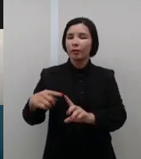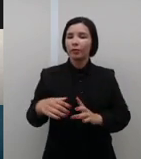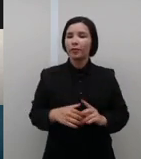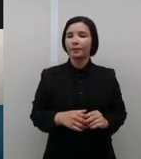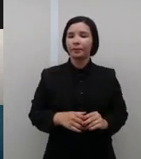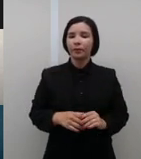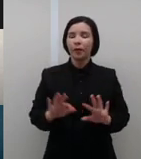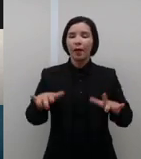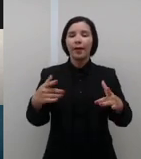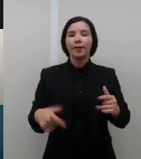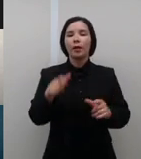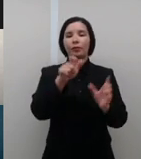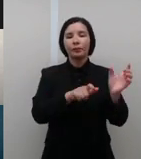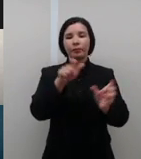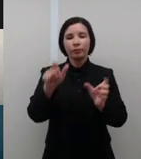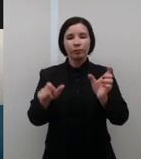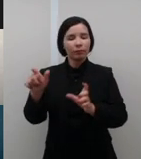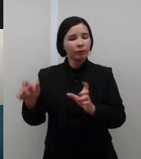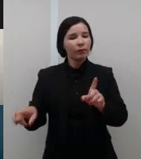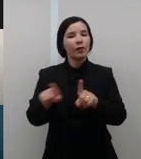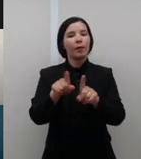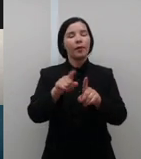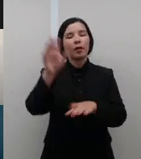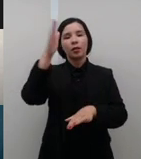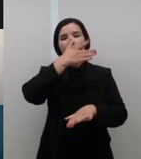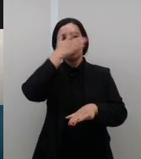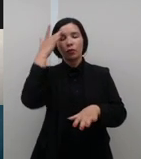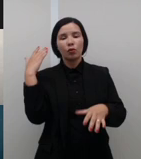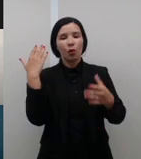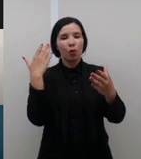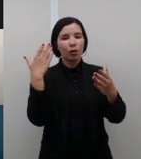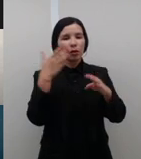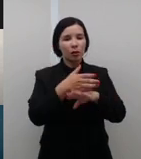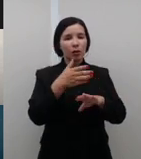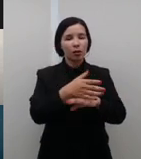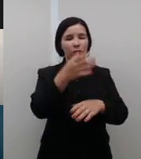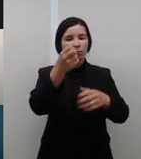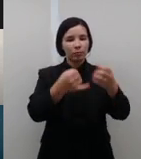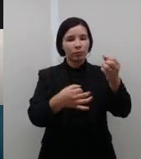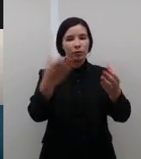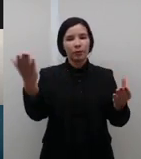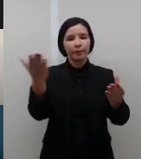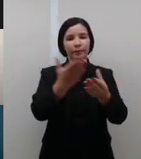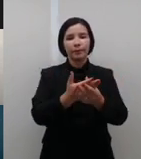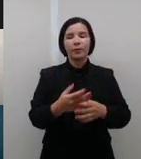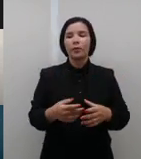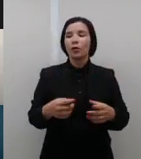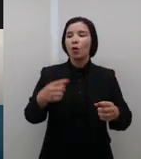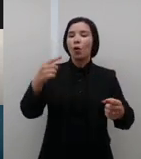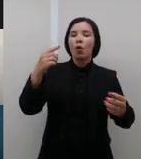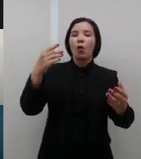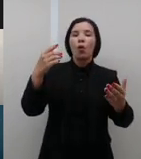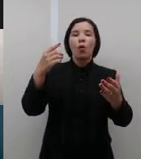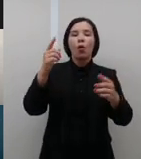requerentes alegaram exatamente o que aduz o impetrante nos presentes autos: a ilegalidade do edital complementar